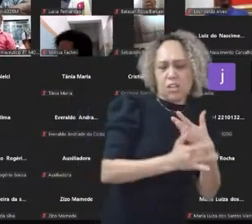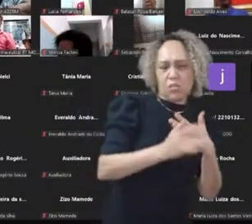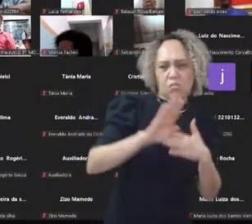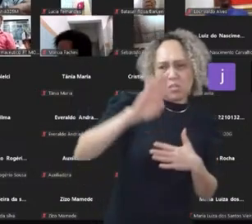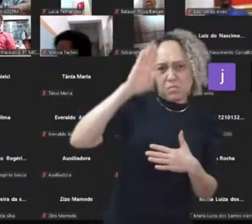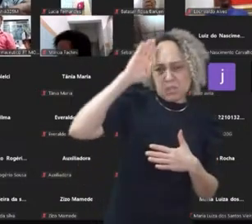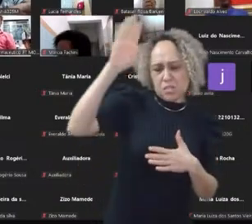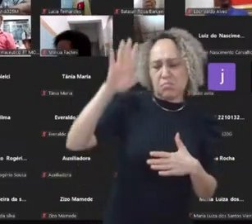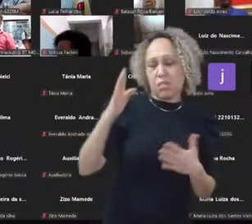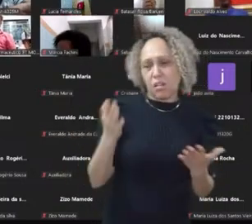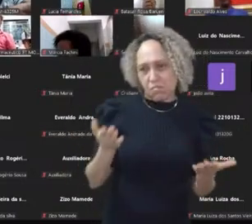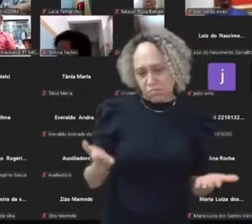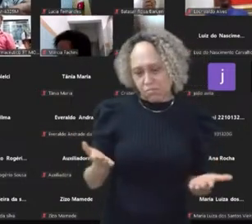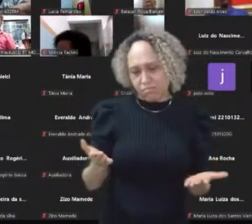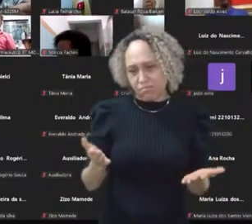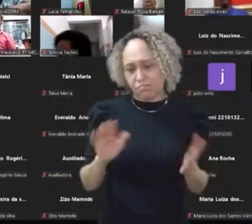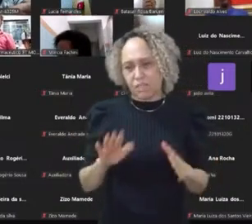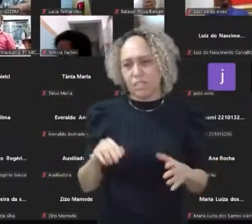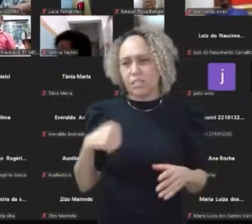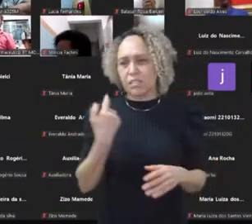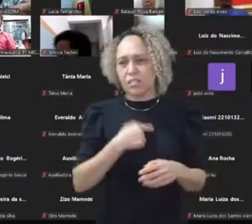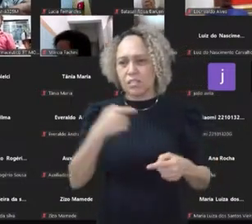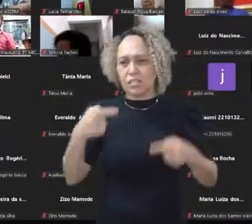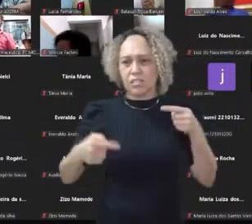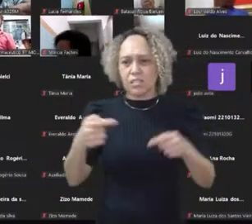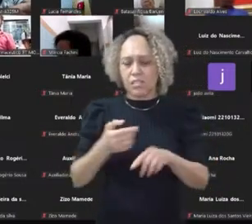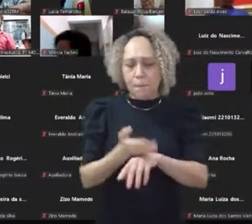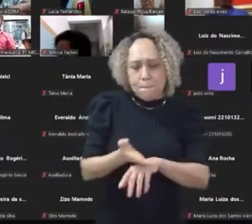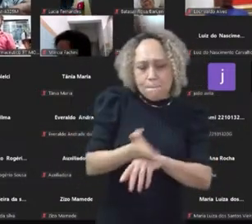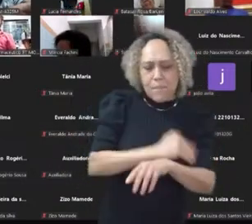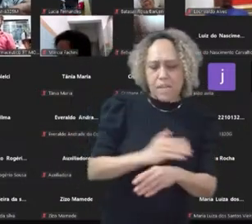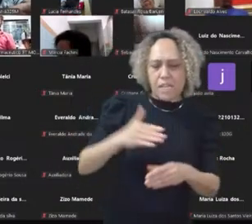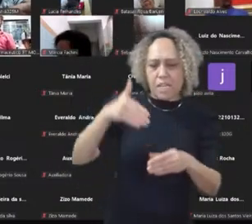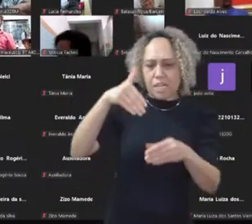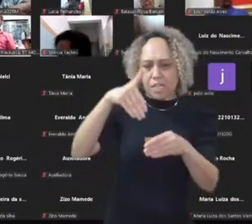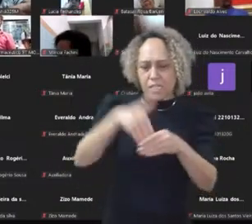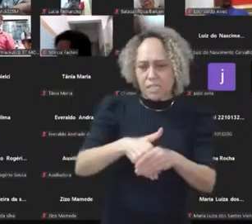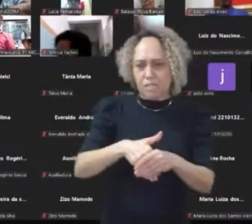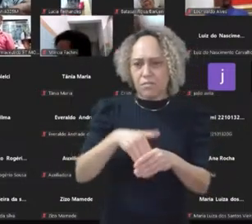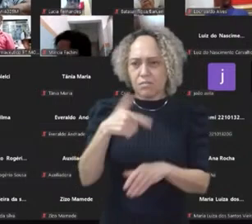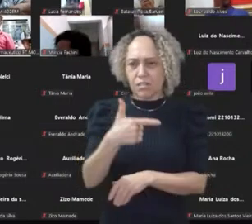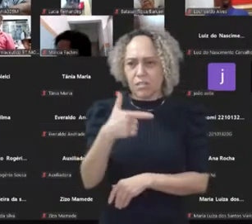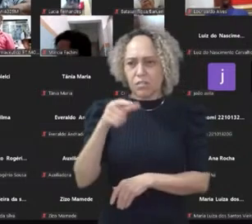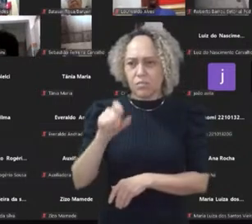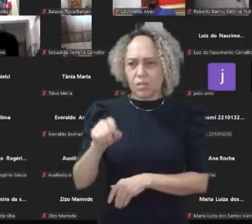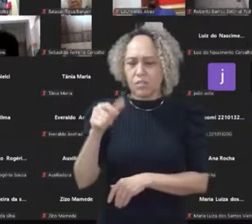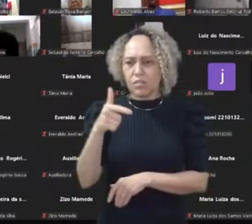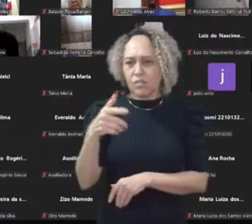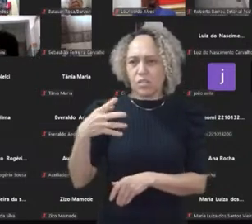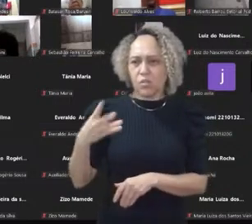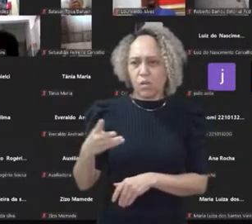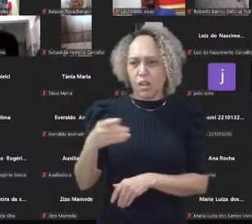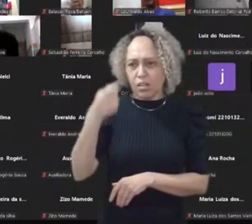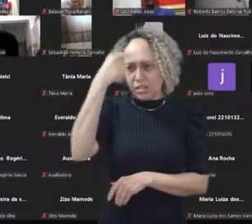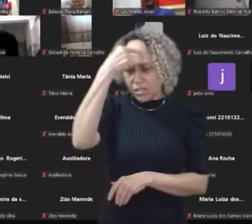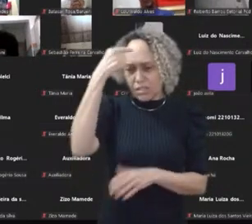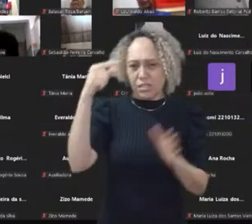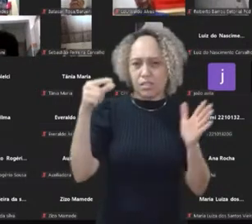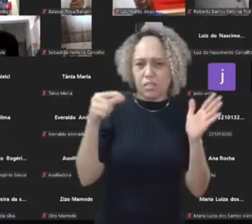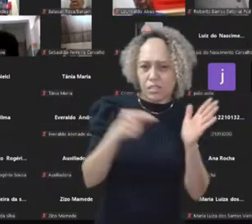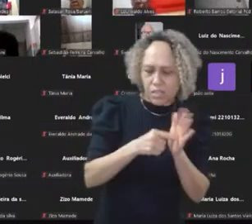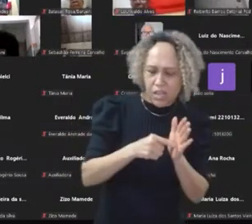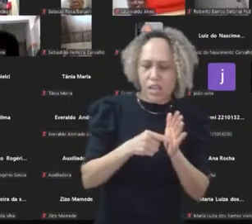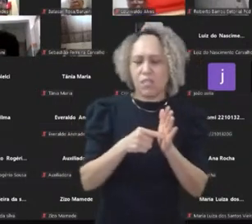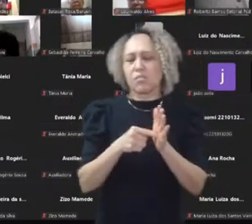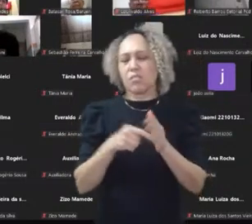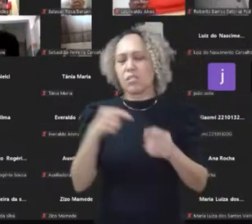etc a gente discutiu muito pré eleição agora Municipal de 24 Inteligência Artificial TSE também a inteligência artificial